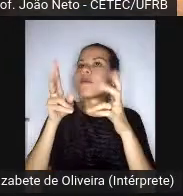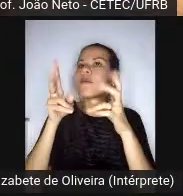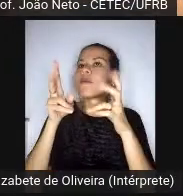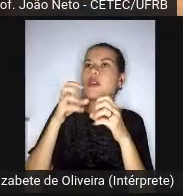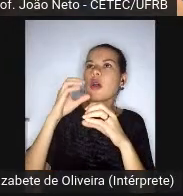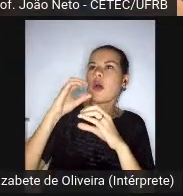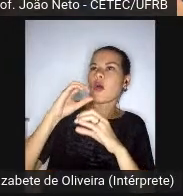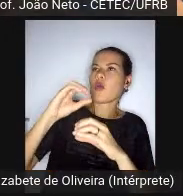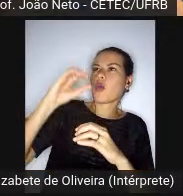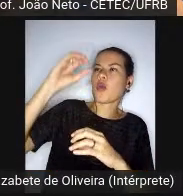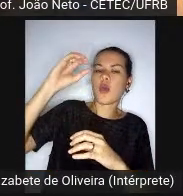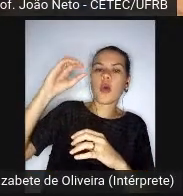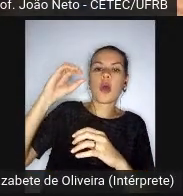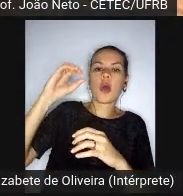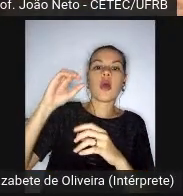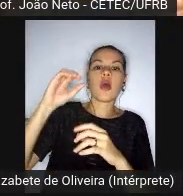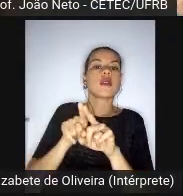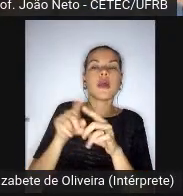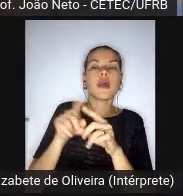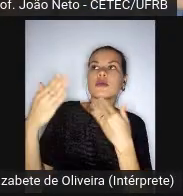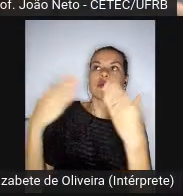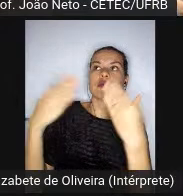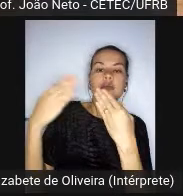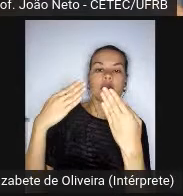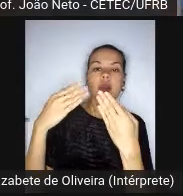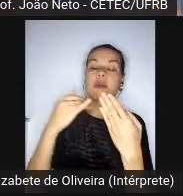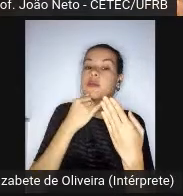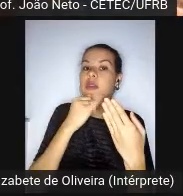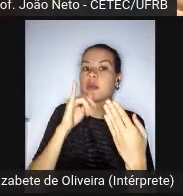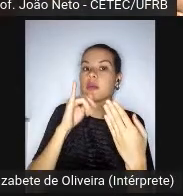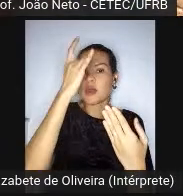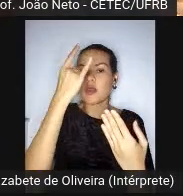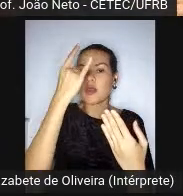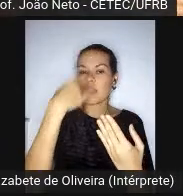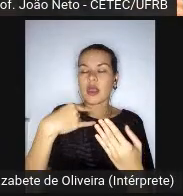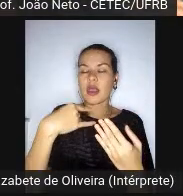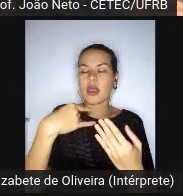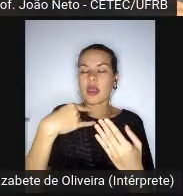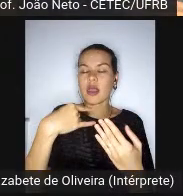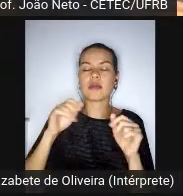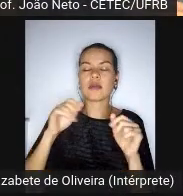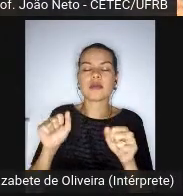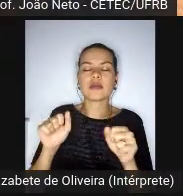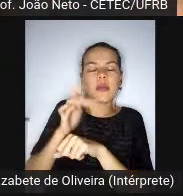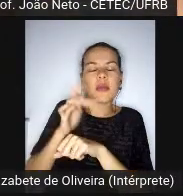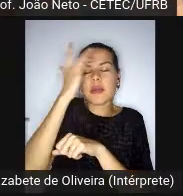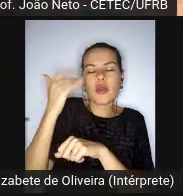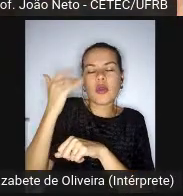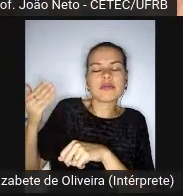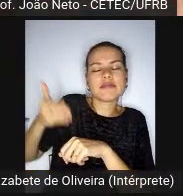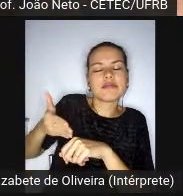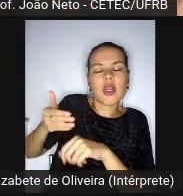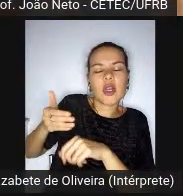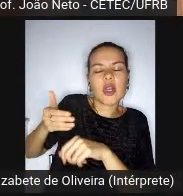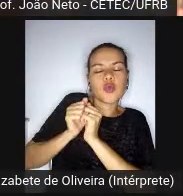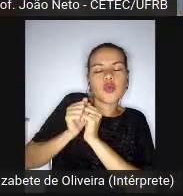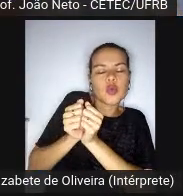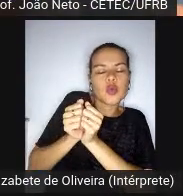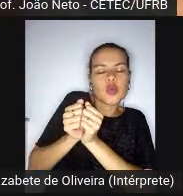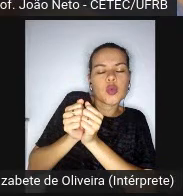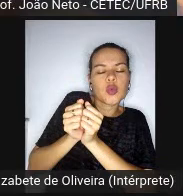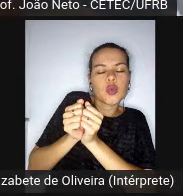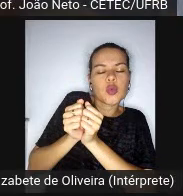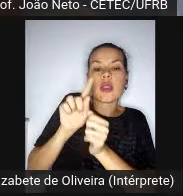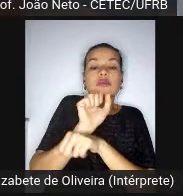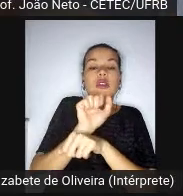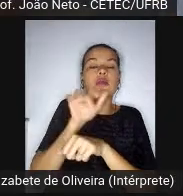cega pode a no lugar de ter que aguardar chegar alguém próximo para saber qual é a o sinal que